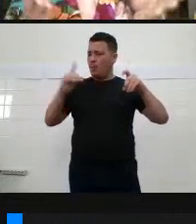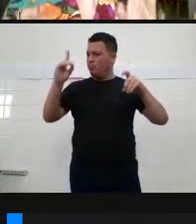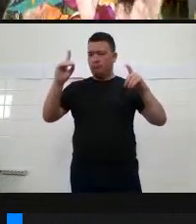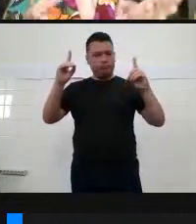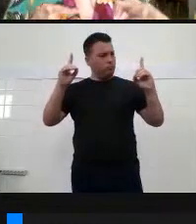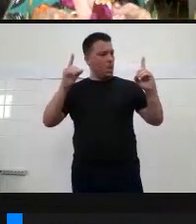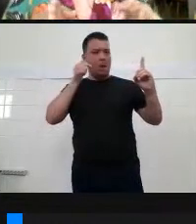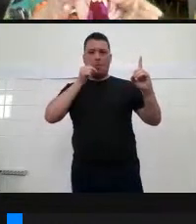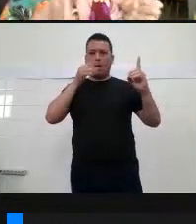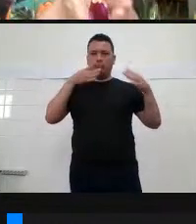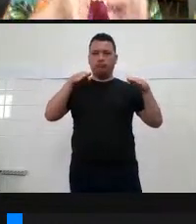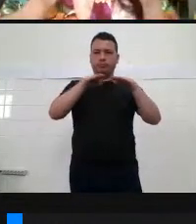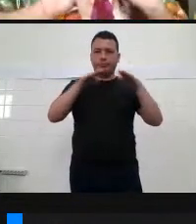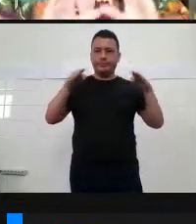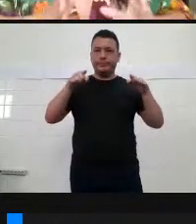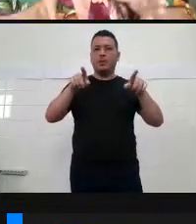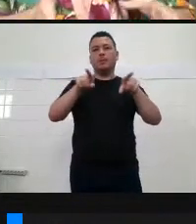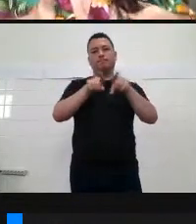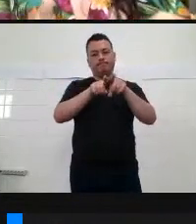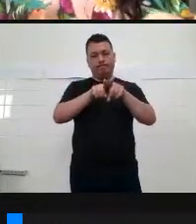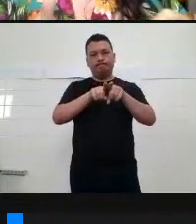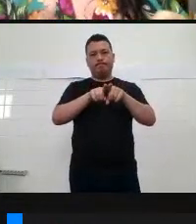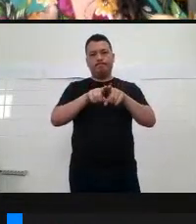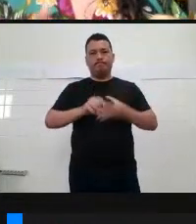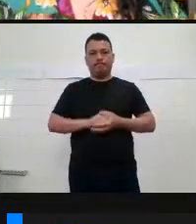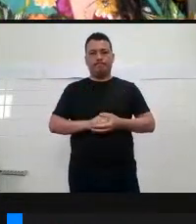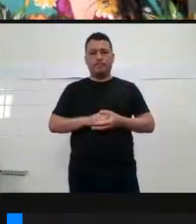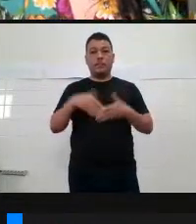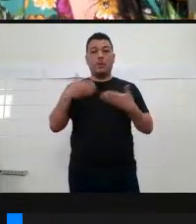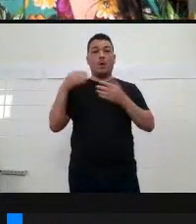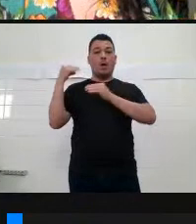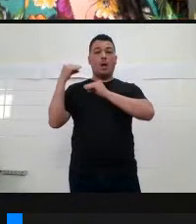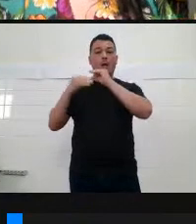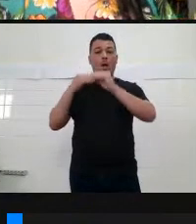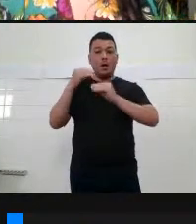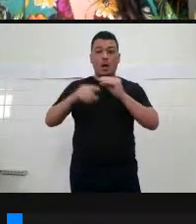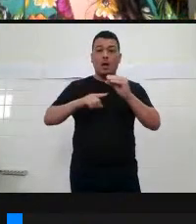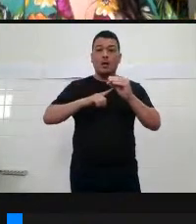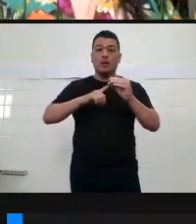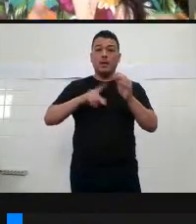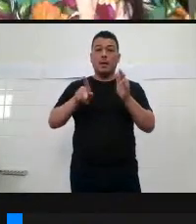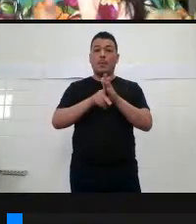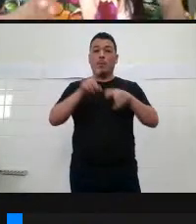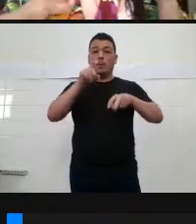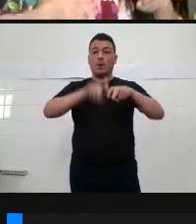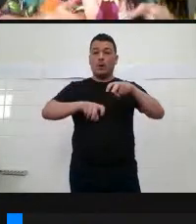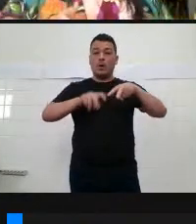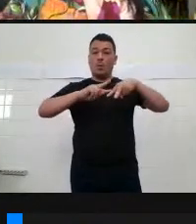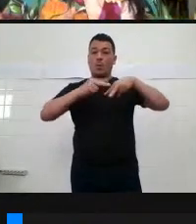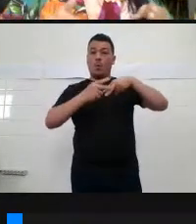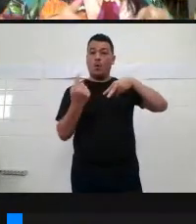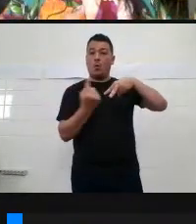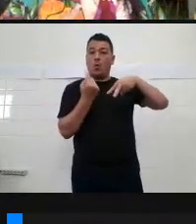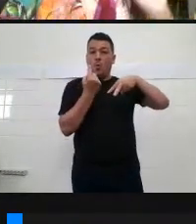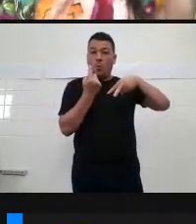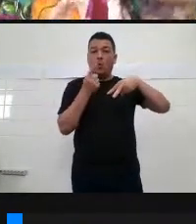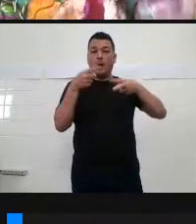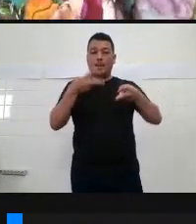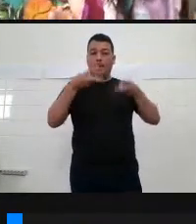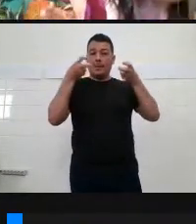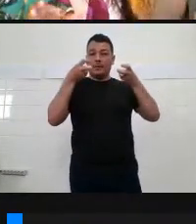aí entra sendo pensado justamente isso, né? Qual é a herança que a gente recebe do modelo do sexo único? Essa percepção de